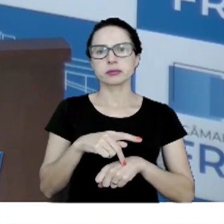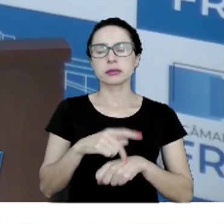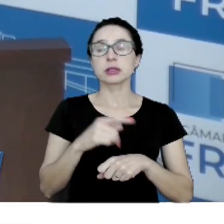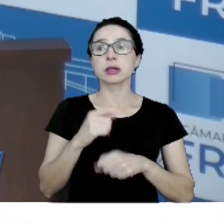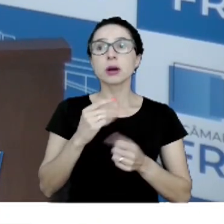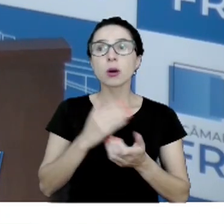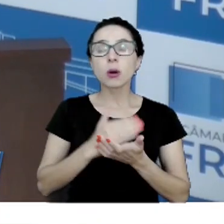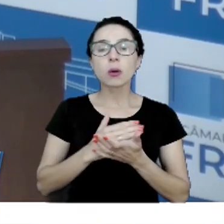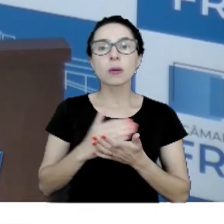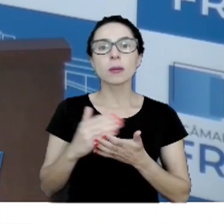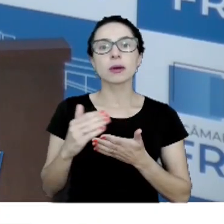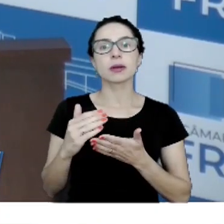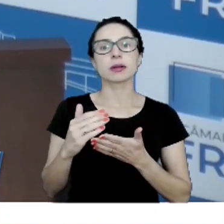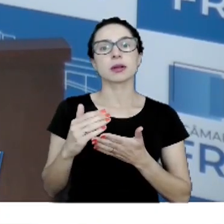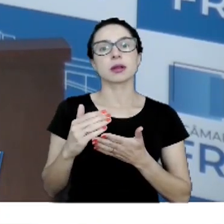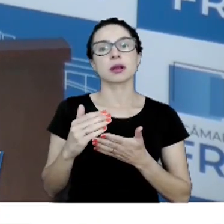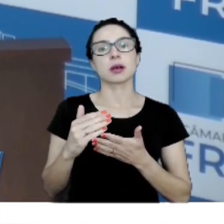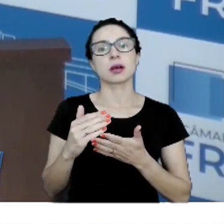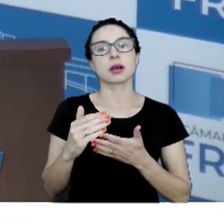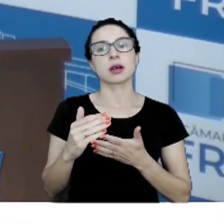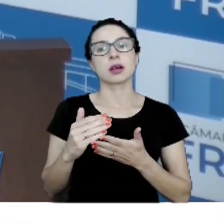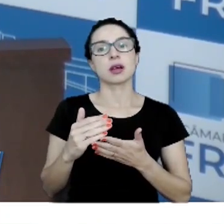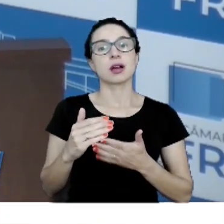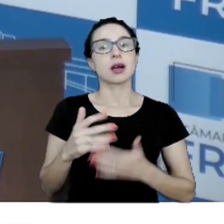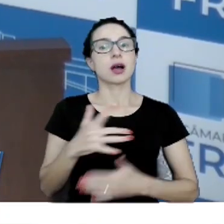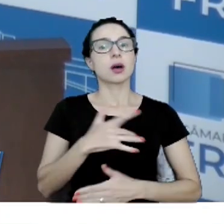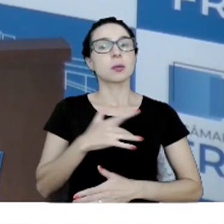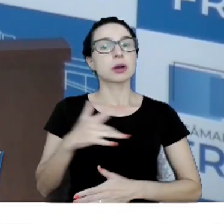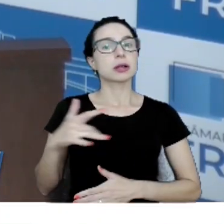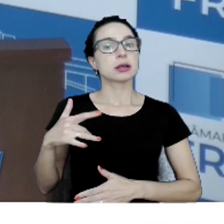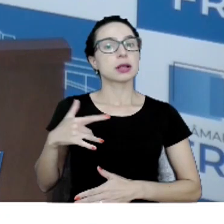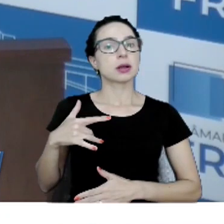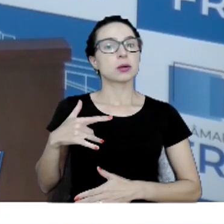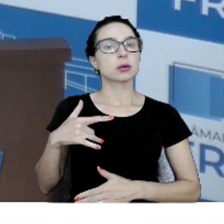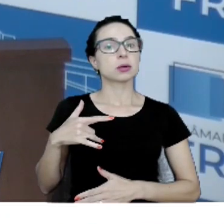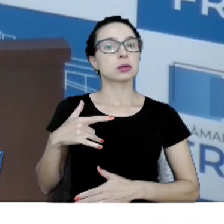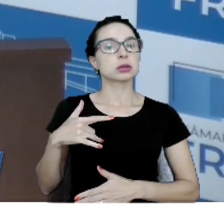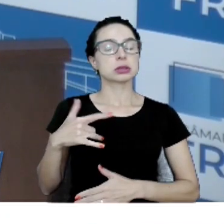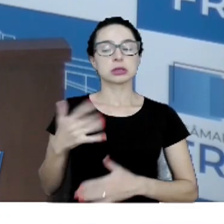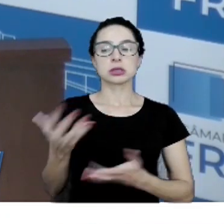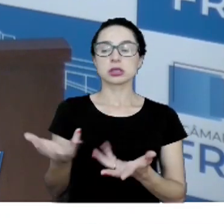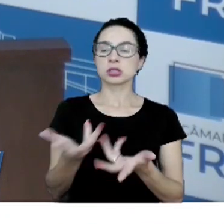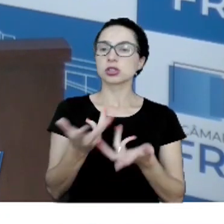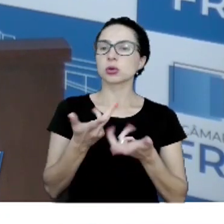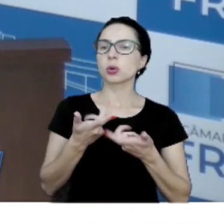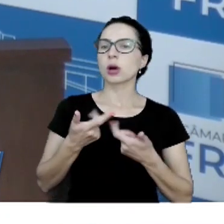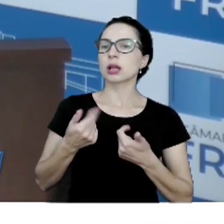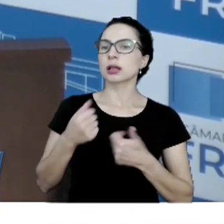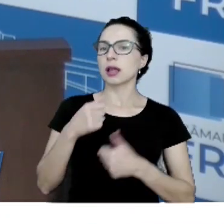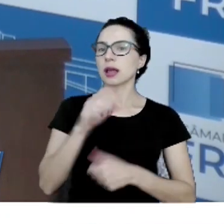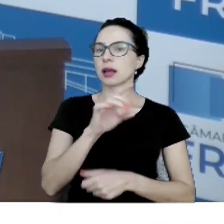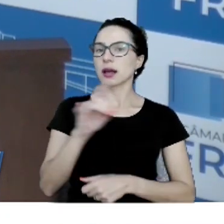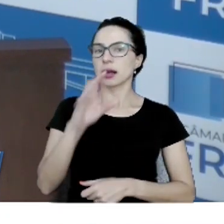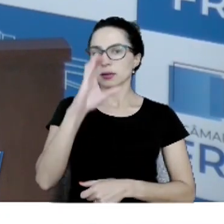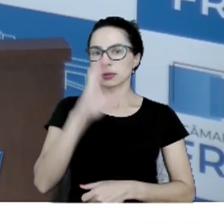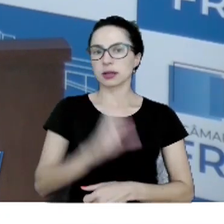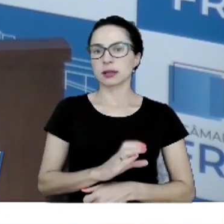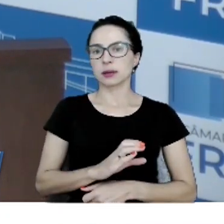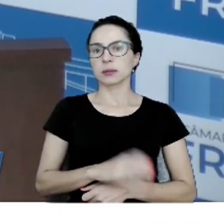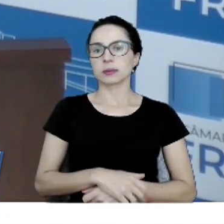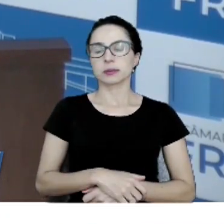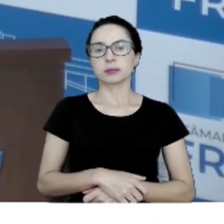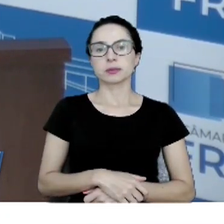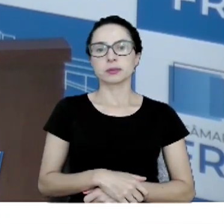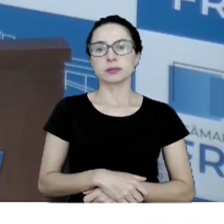criar uma saúde de qualidade para os nossos cidadãos. Então,